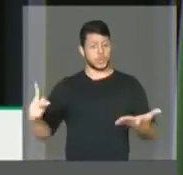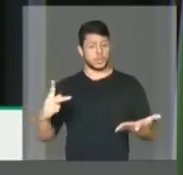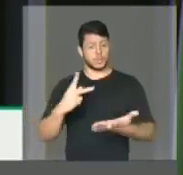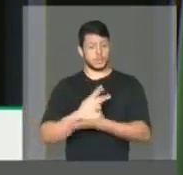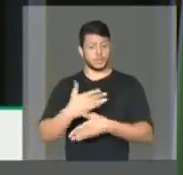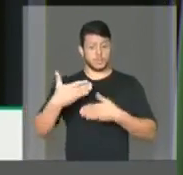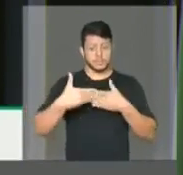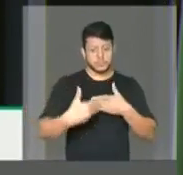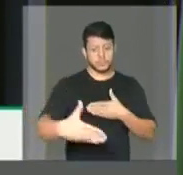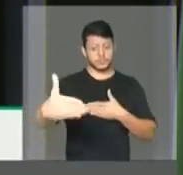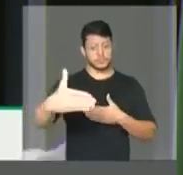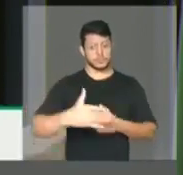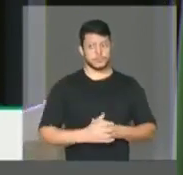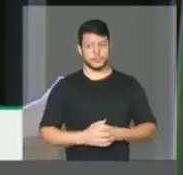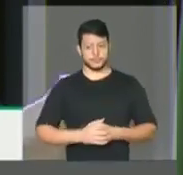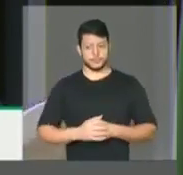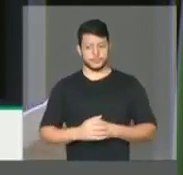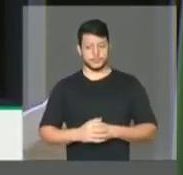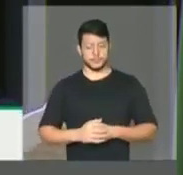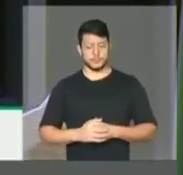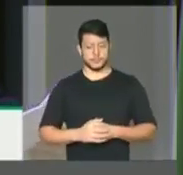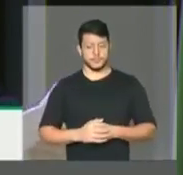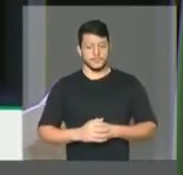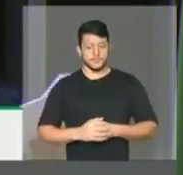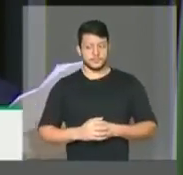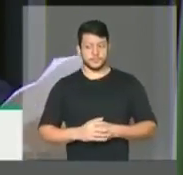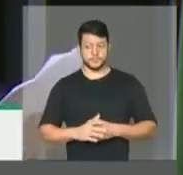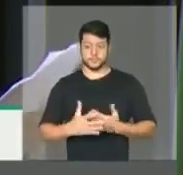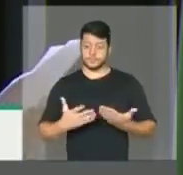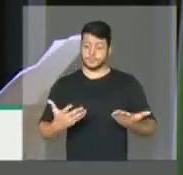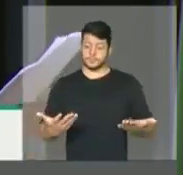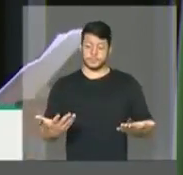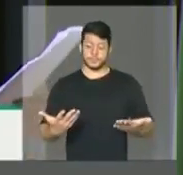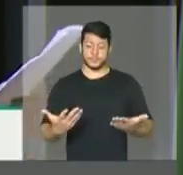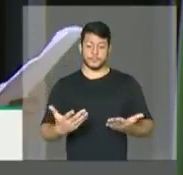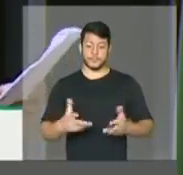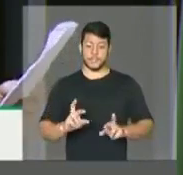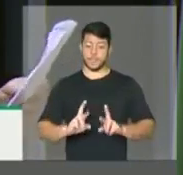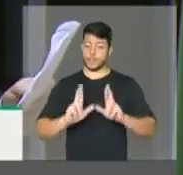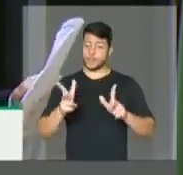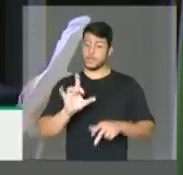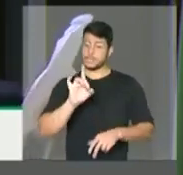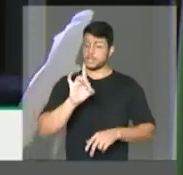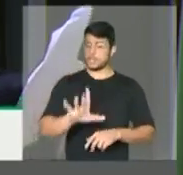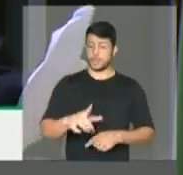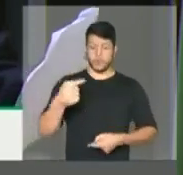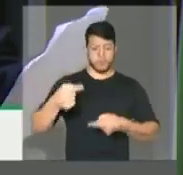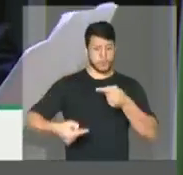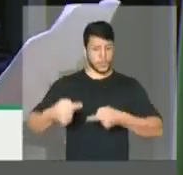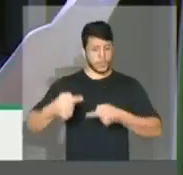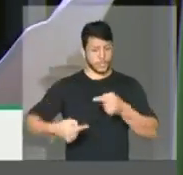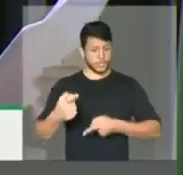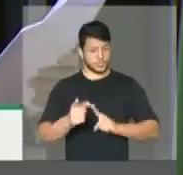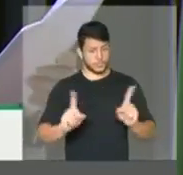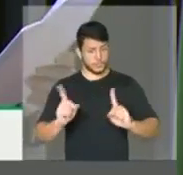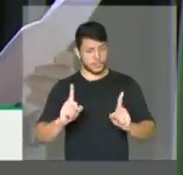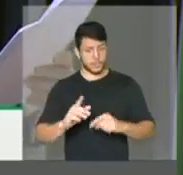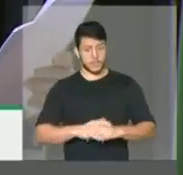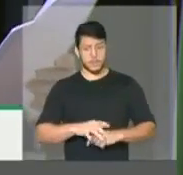das próximas décadas. O estapafúrdio não é privilégio dos políticos, mas das próprias